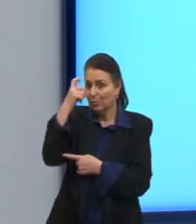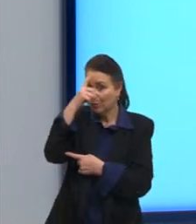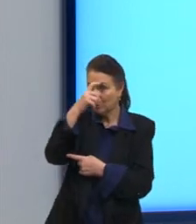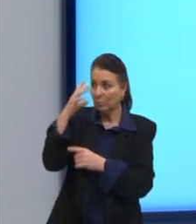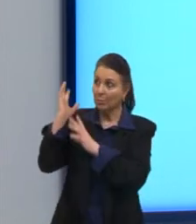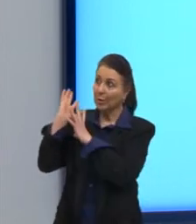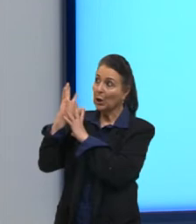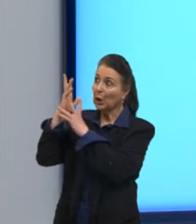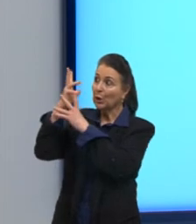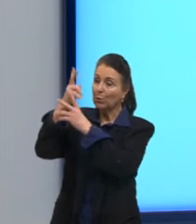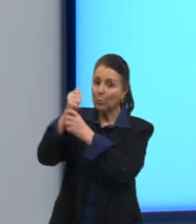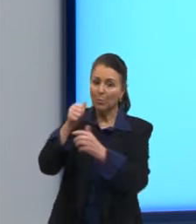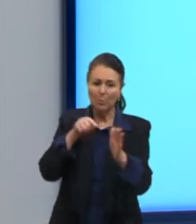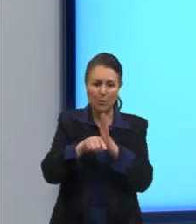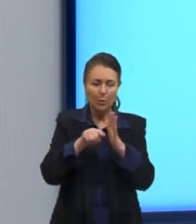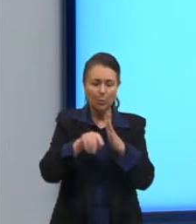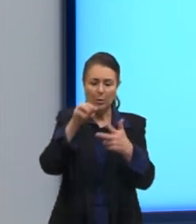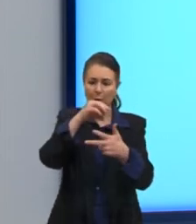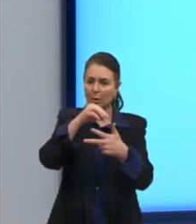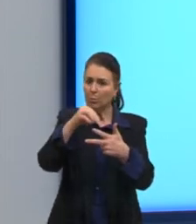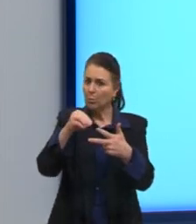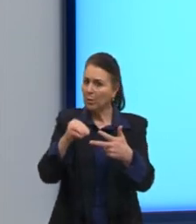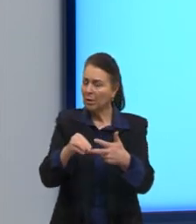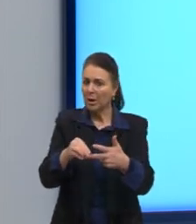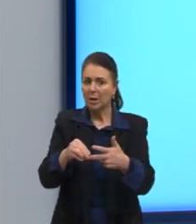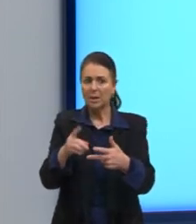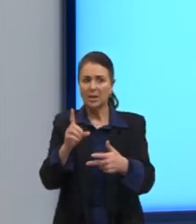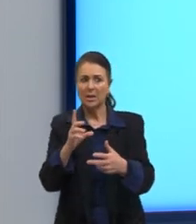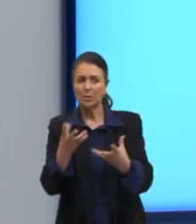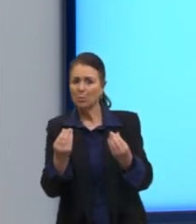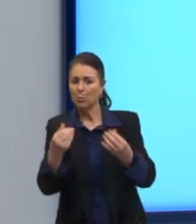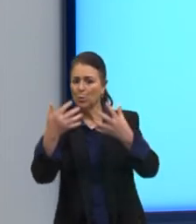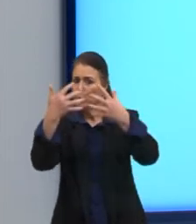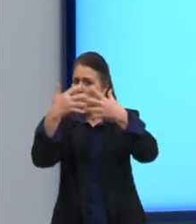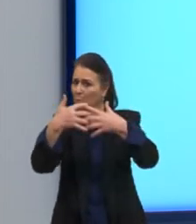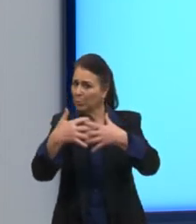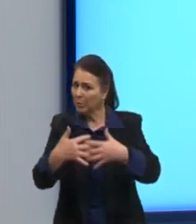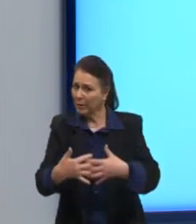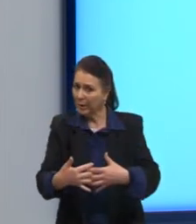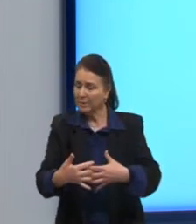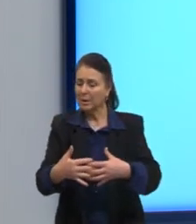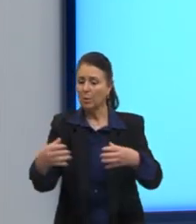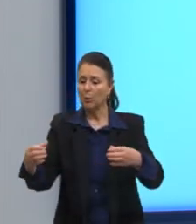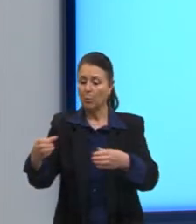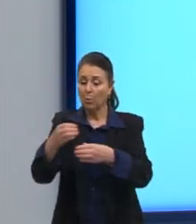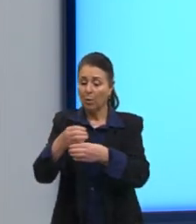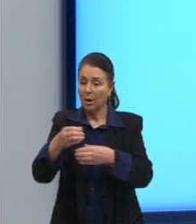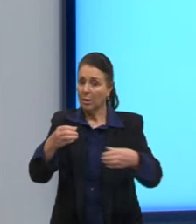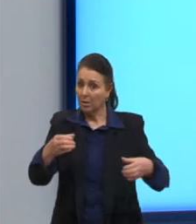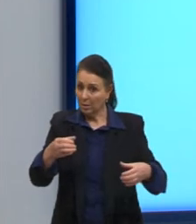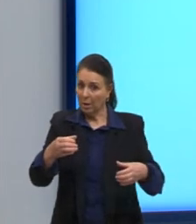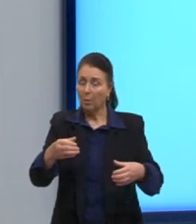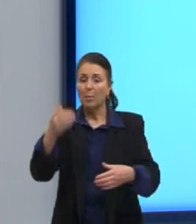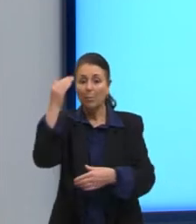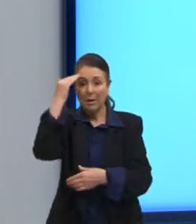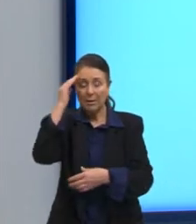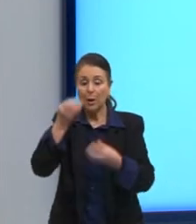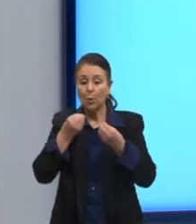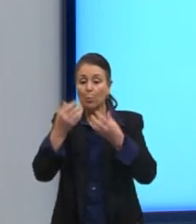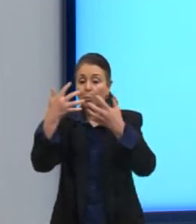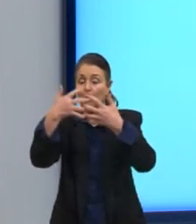revisada as questões eu nem elas não são muito complexas em relação às reações é mais entendimento mesmo de como elas funcionam